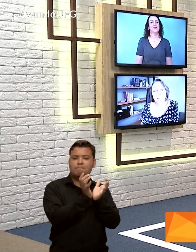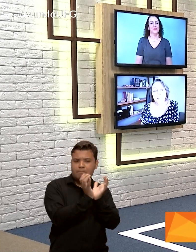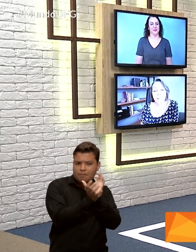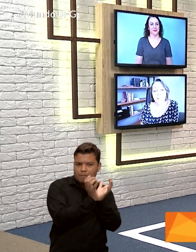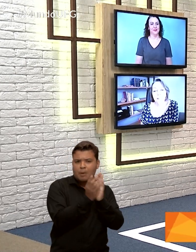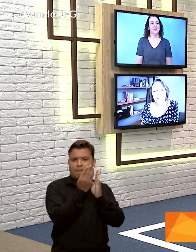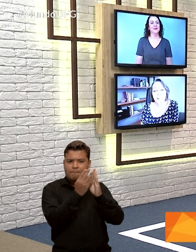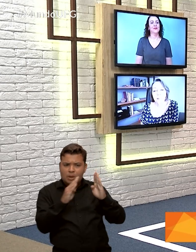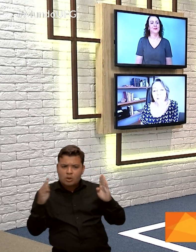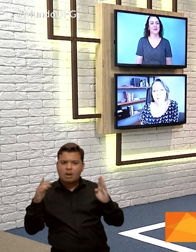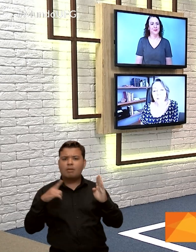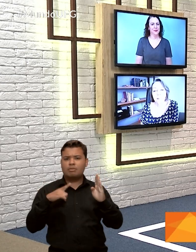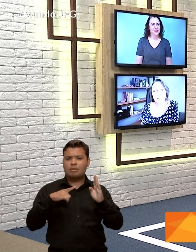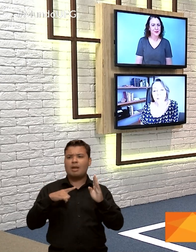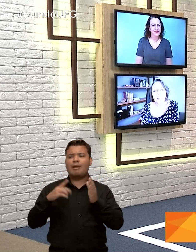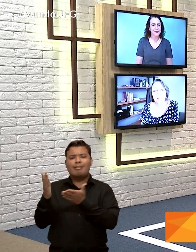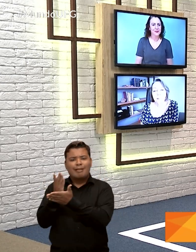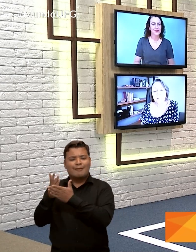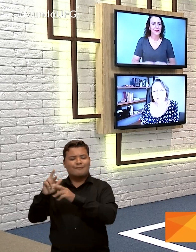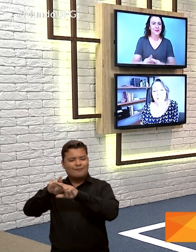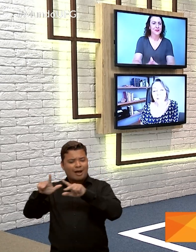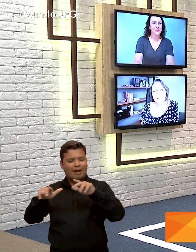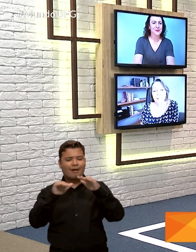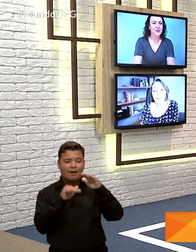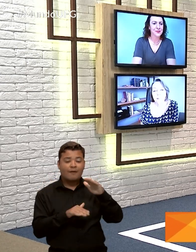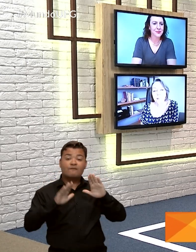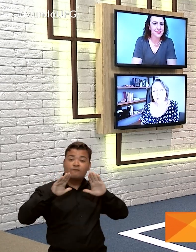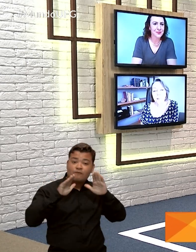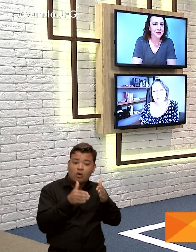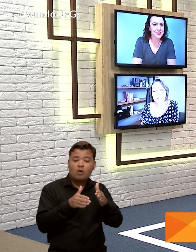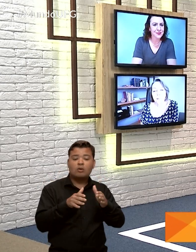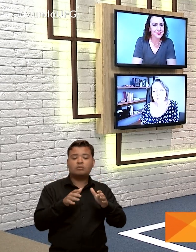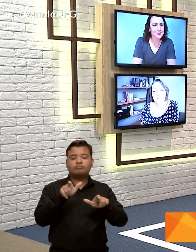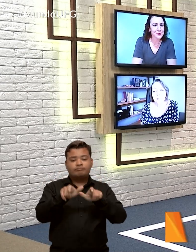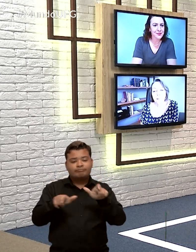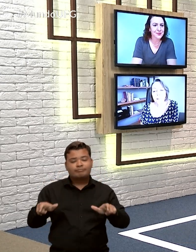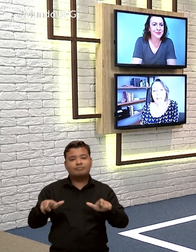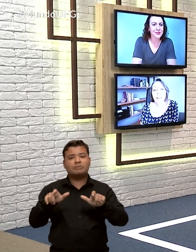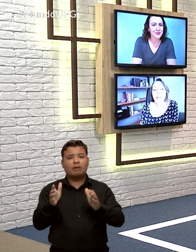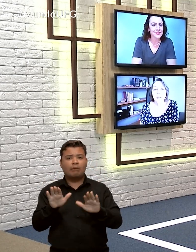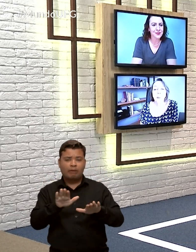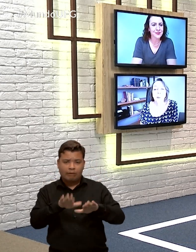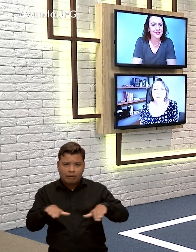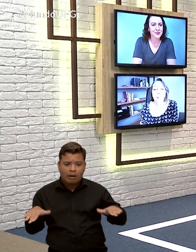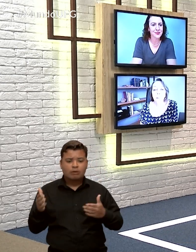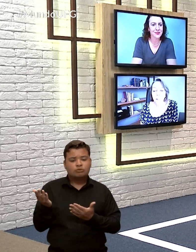acervo direcionado ao público infantil, juvenil?